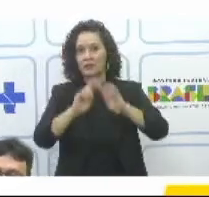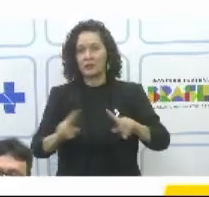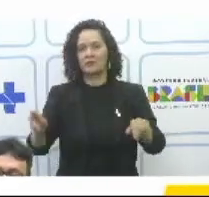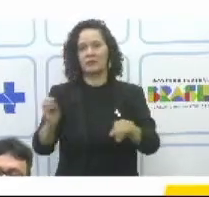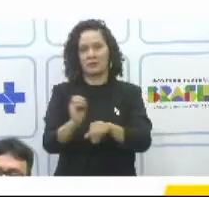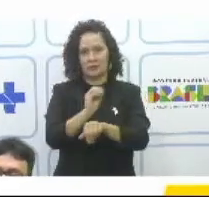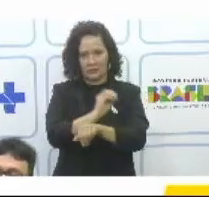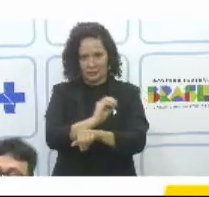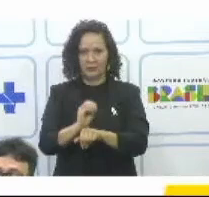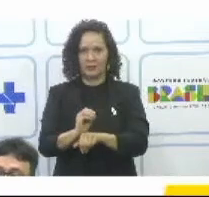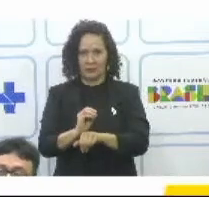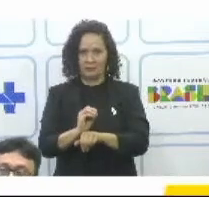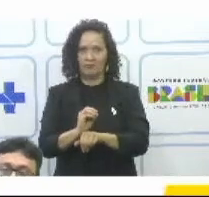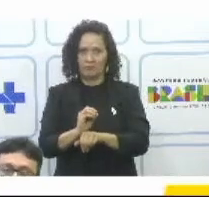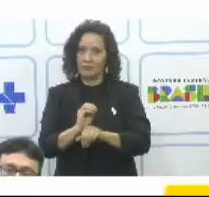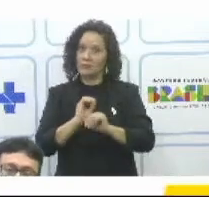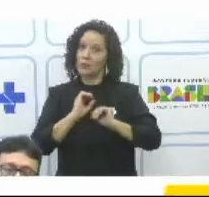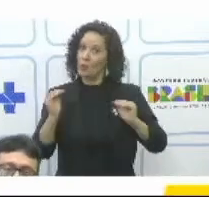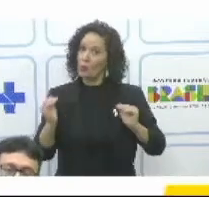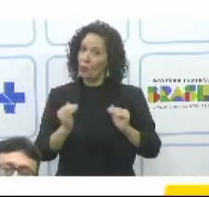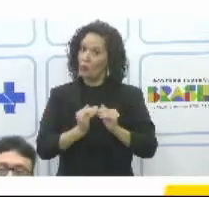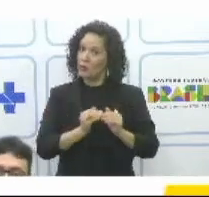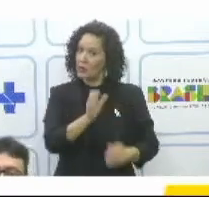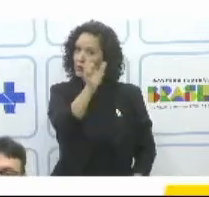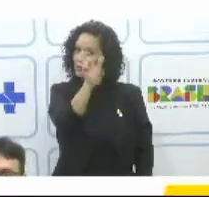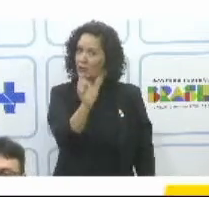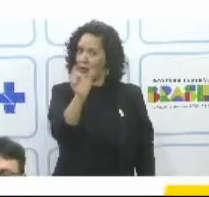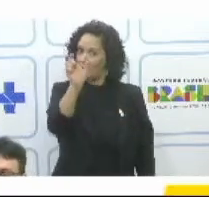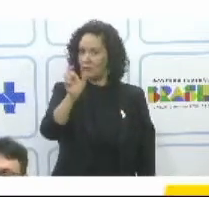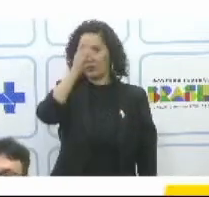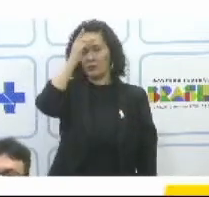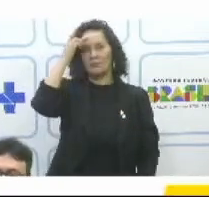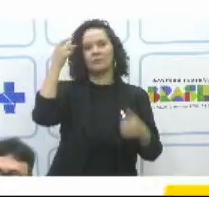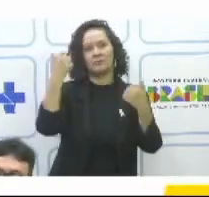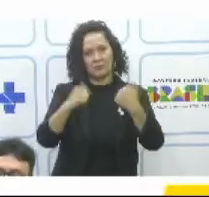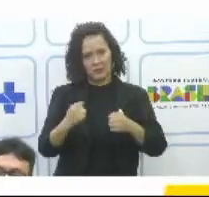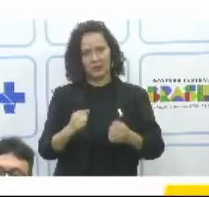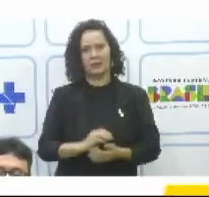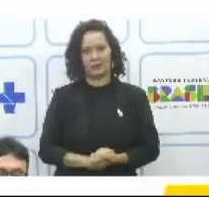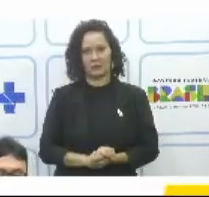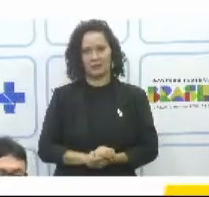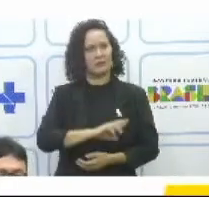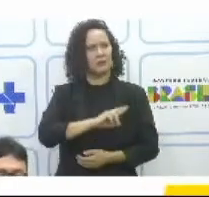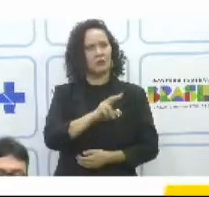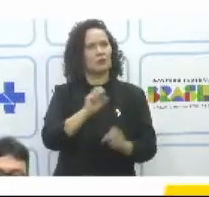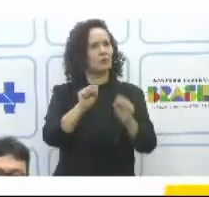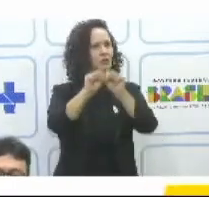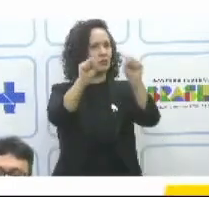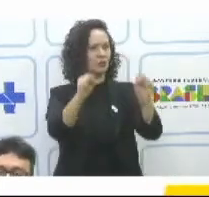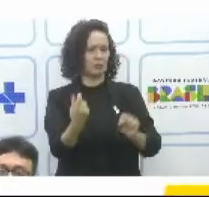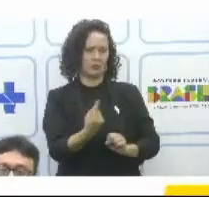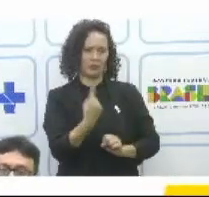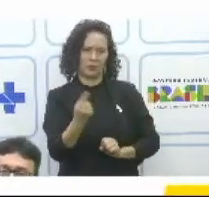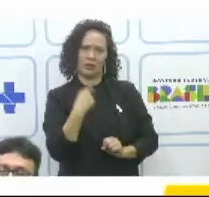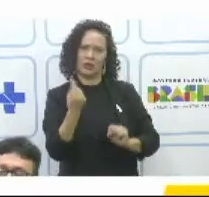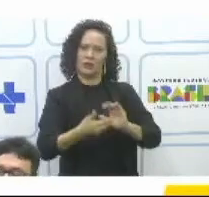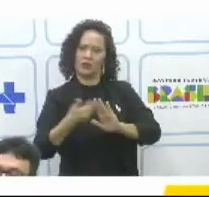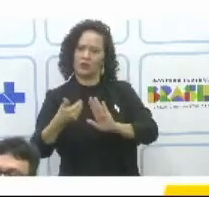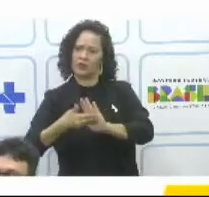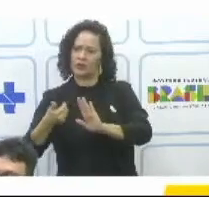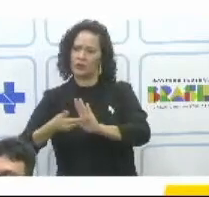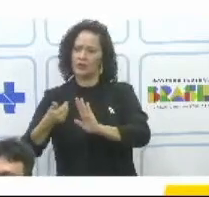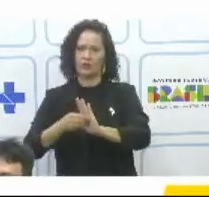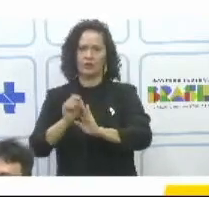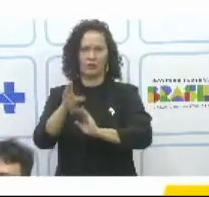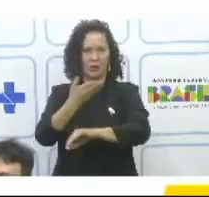cuidado, né, de acordo com a necessidade de cada indivíduo, né? Então, não é um sistema onde a gente retira,